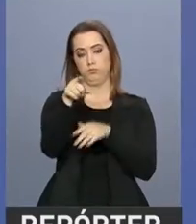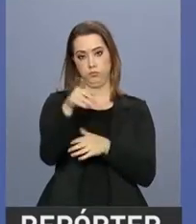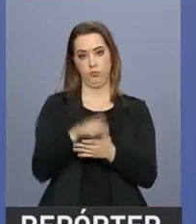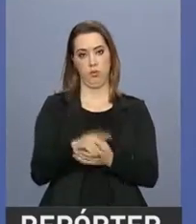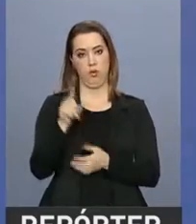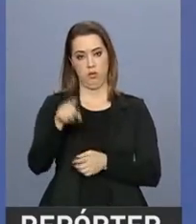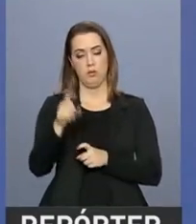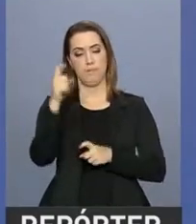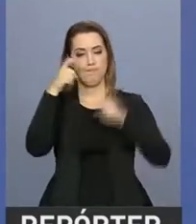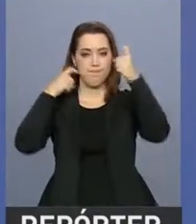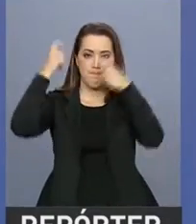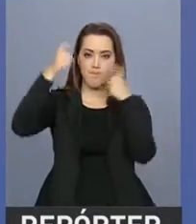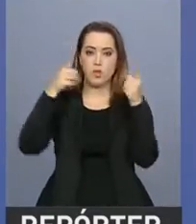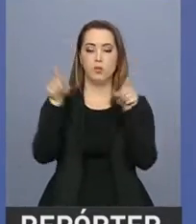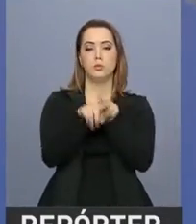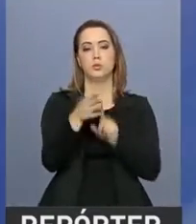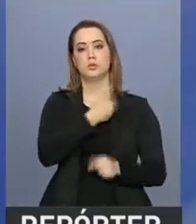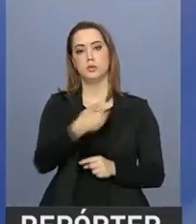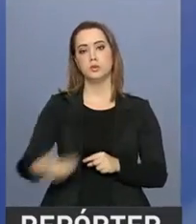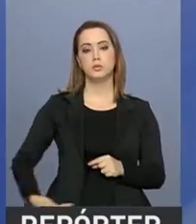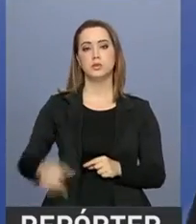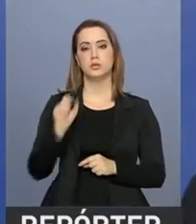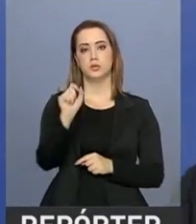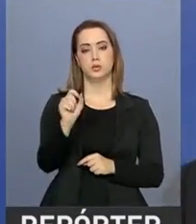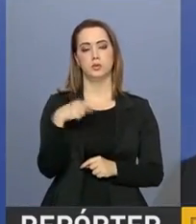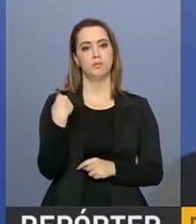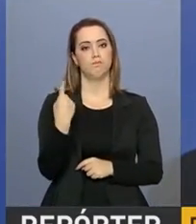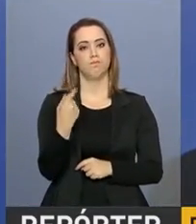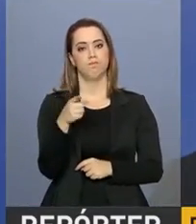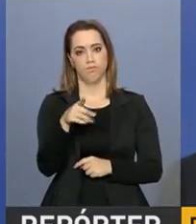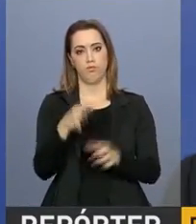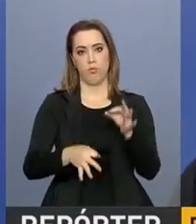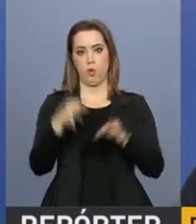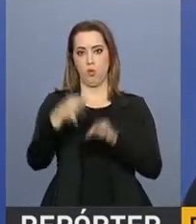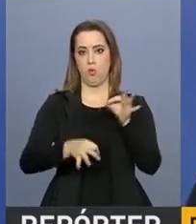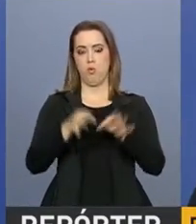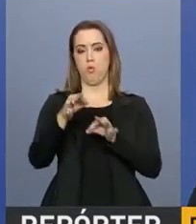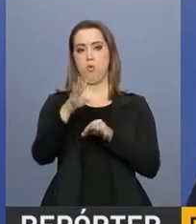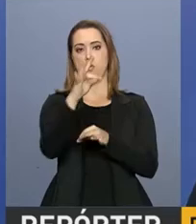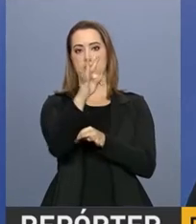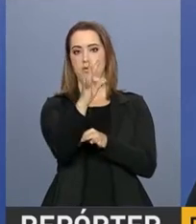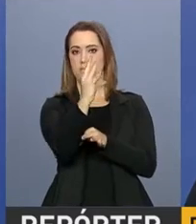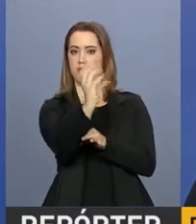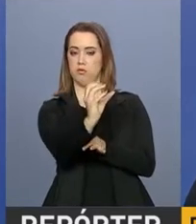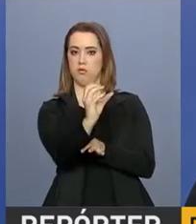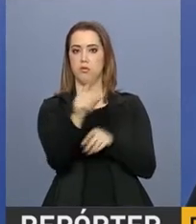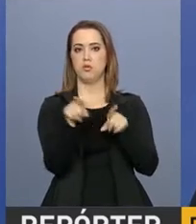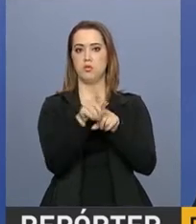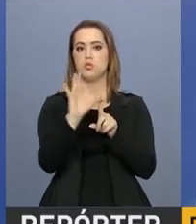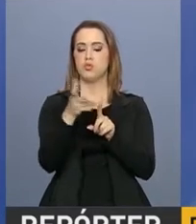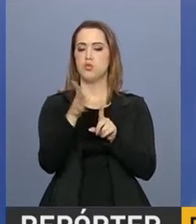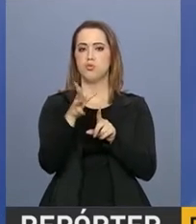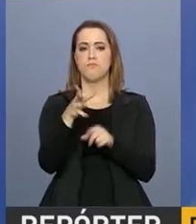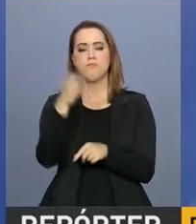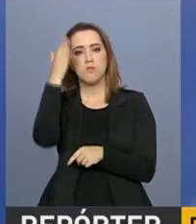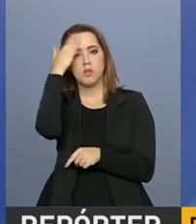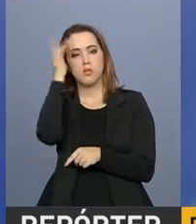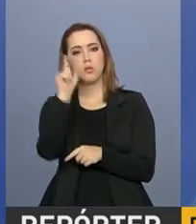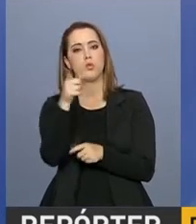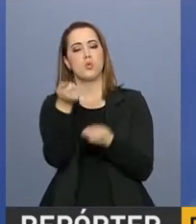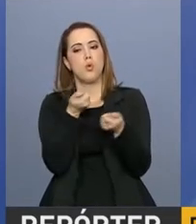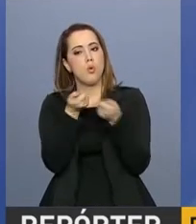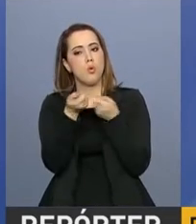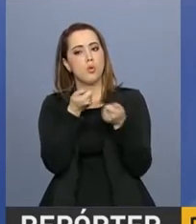tanto dos tribunais quanto do governo. Os tribunais têm uma experiência muito grande acumulada na área de controle da administração